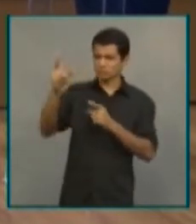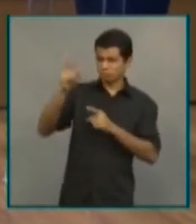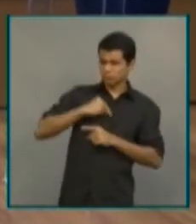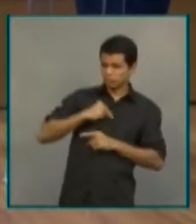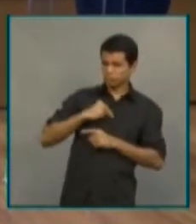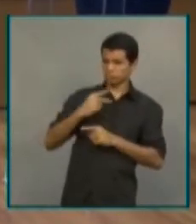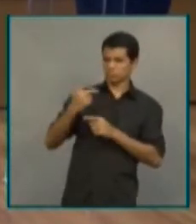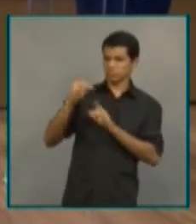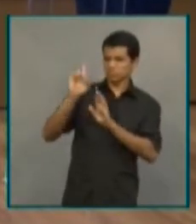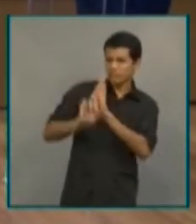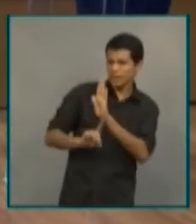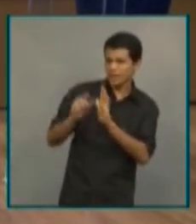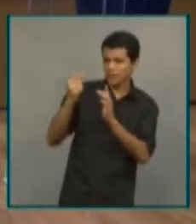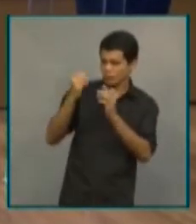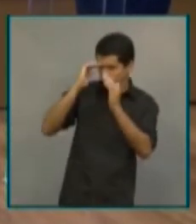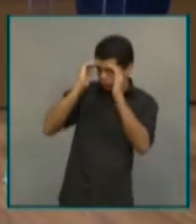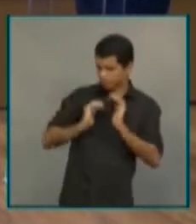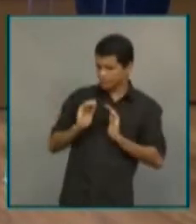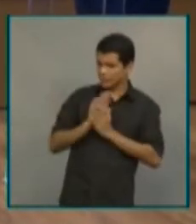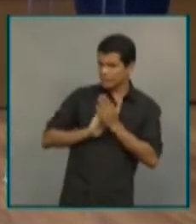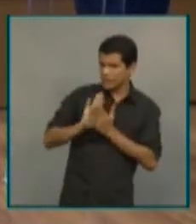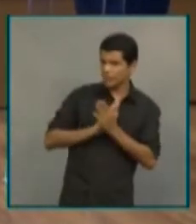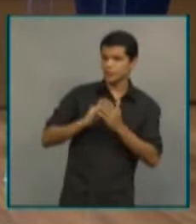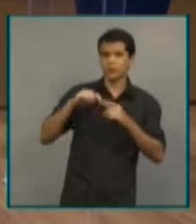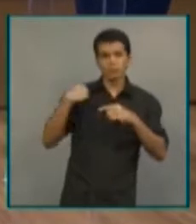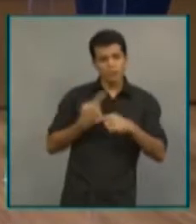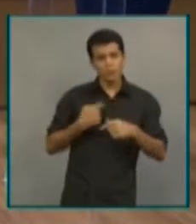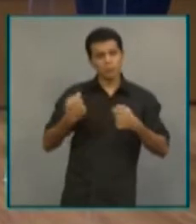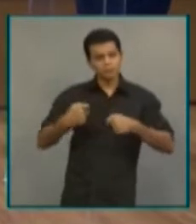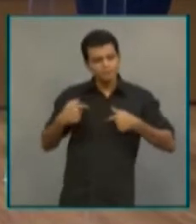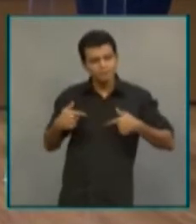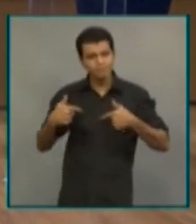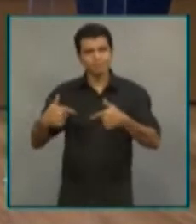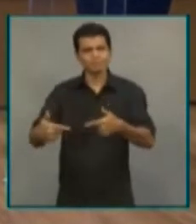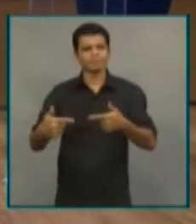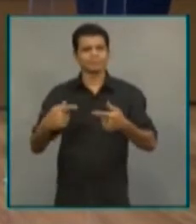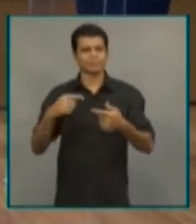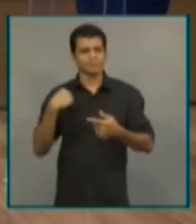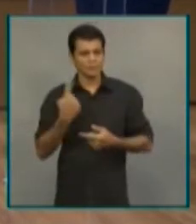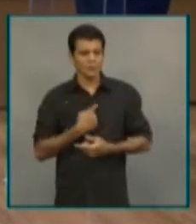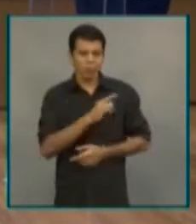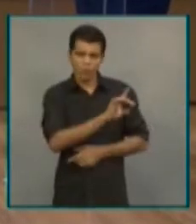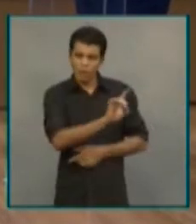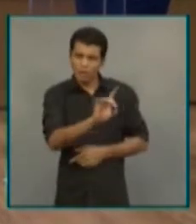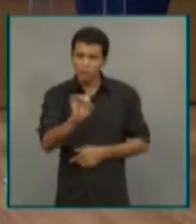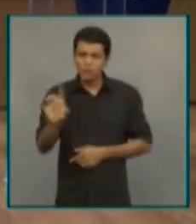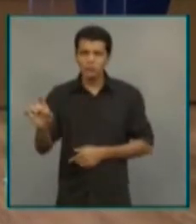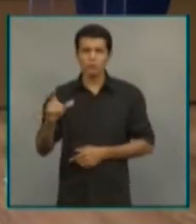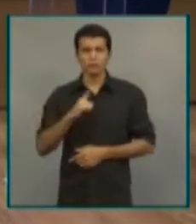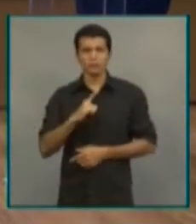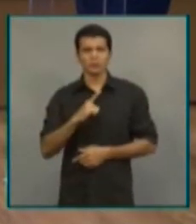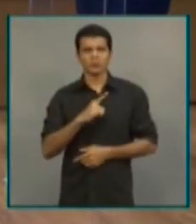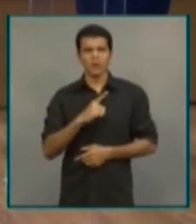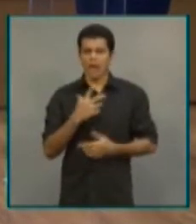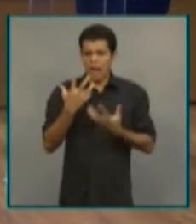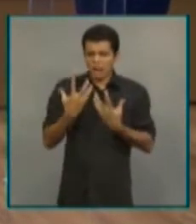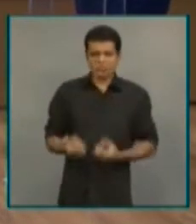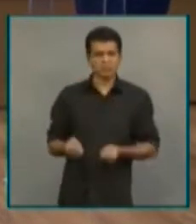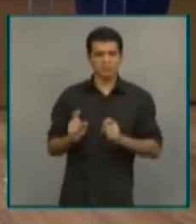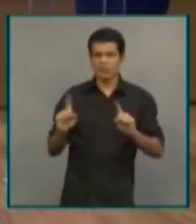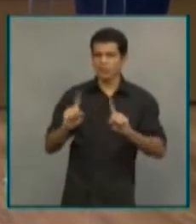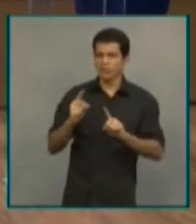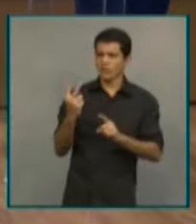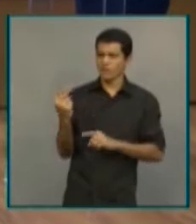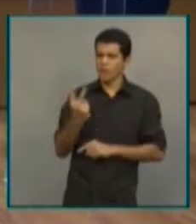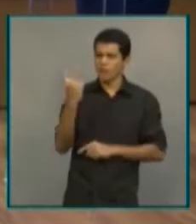cadastro. Enfim, é preciso ações enérgicas da ordem para que nós não admitamos mais qualquer desvalorização